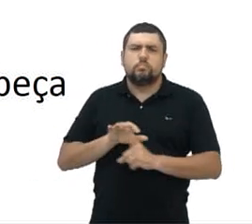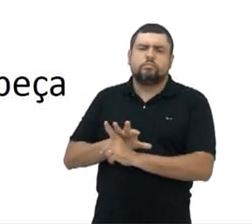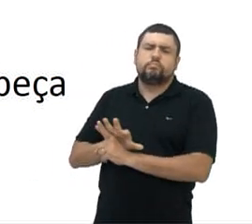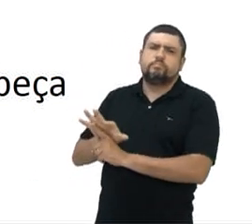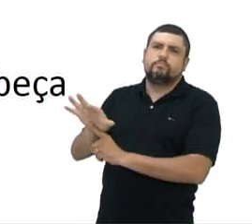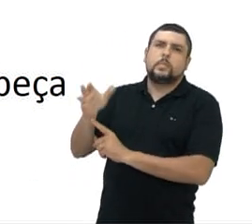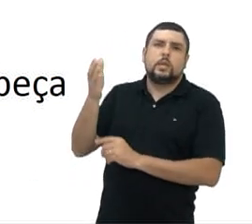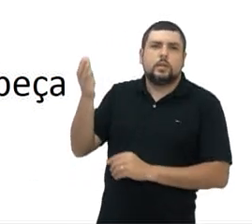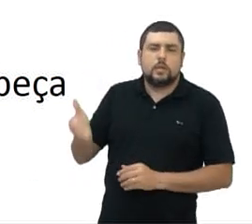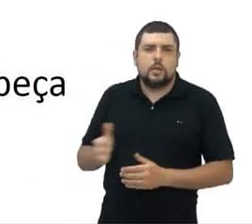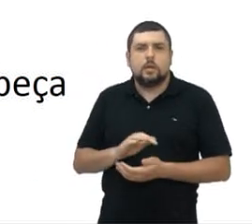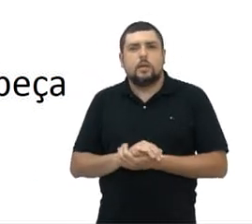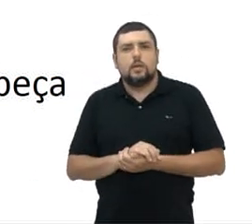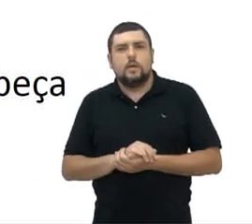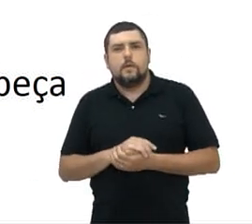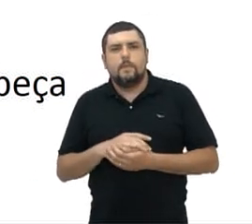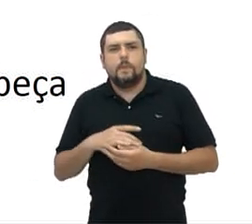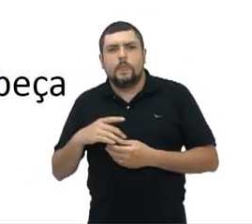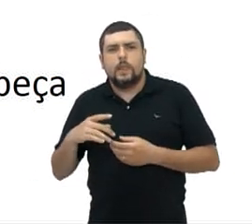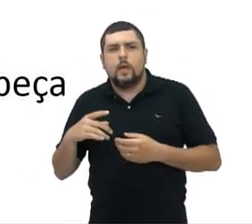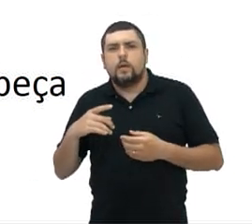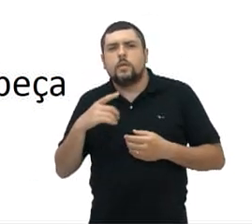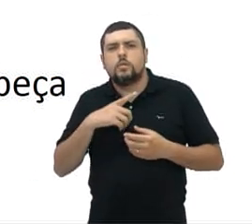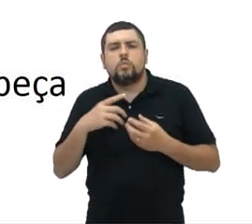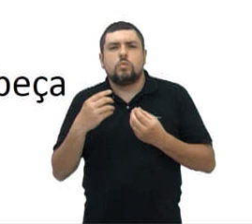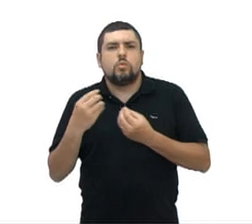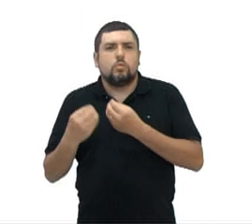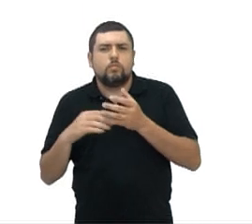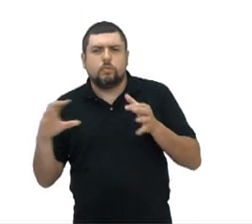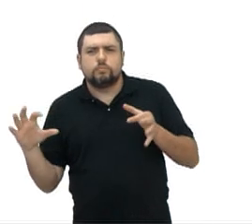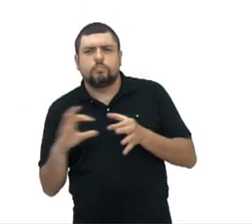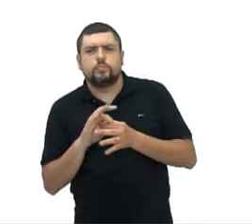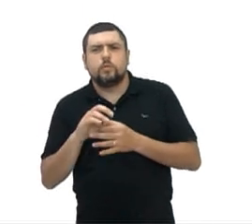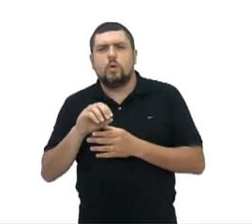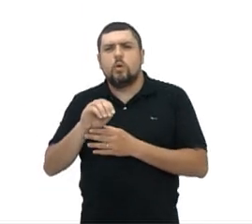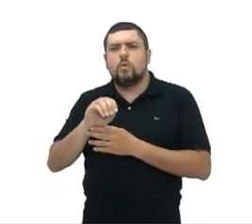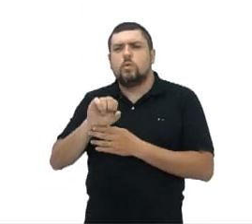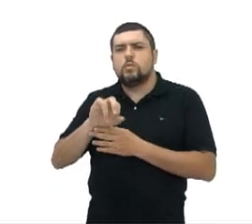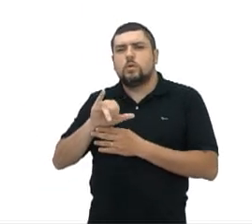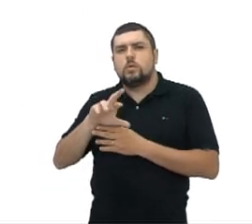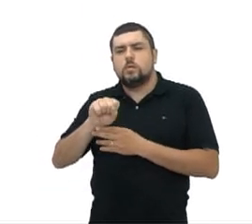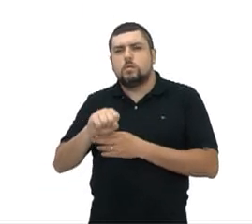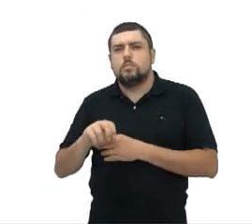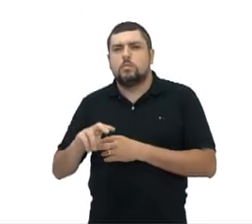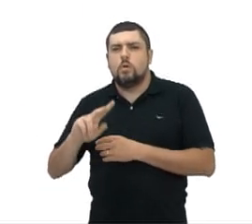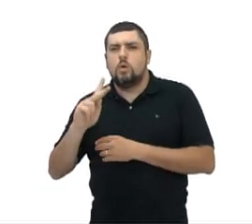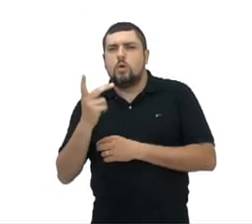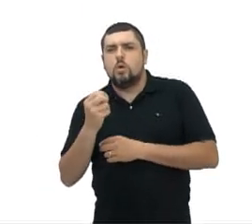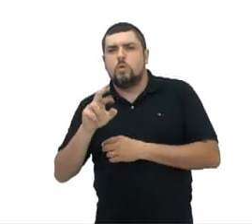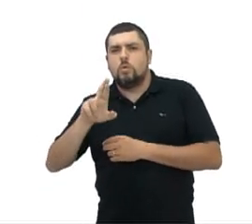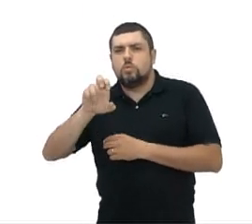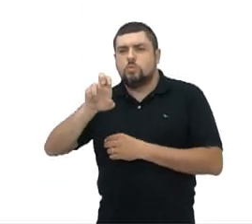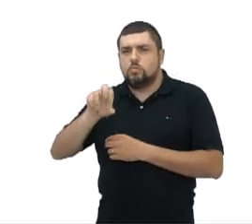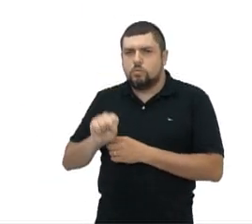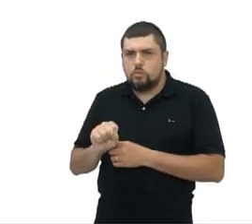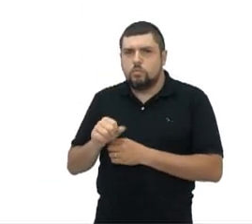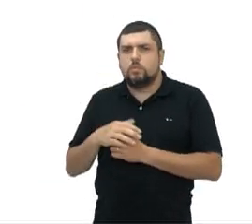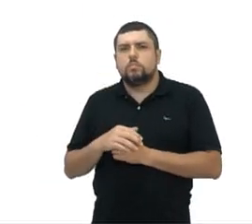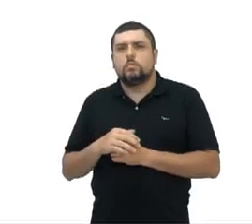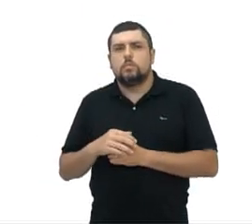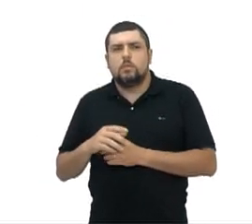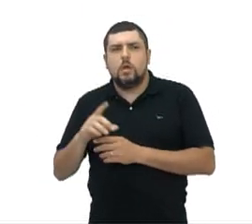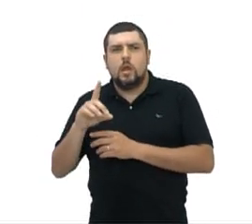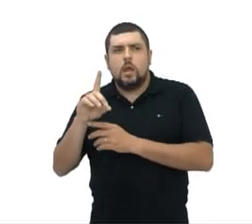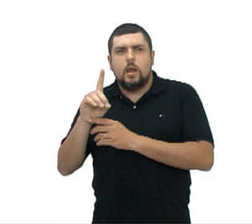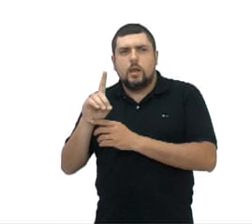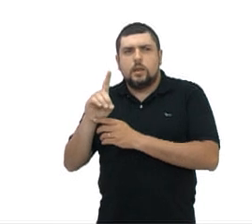Ela tinha uma cornadura de vaca, está sempre associada a Osíris, Horus, representado com a cabeça de falcão, Bes, o